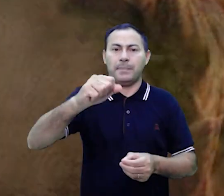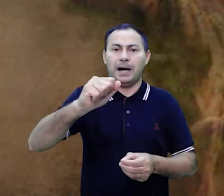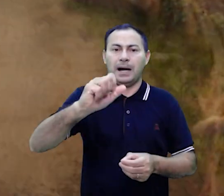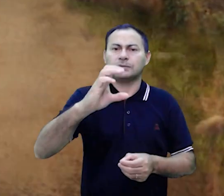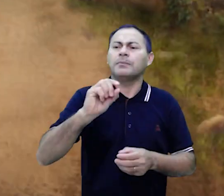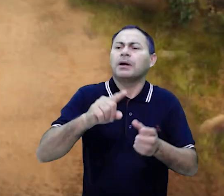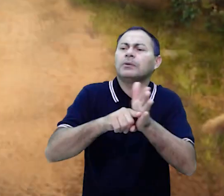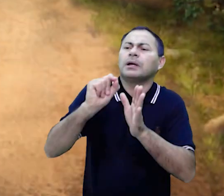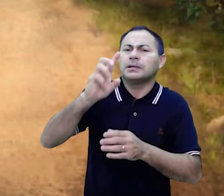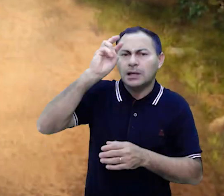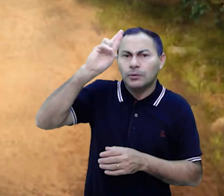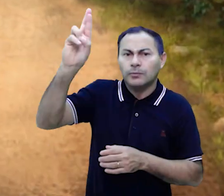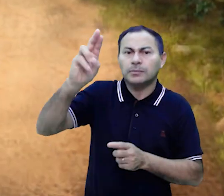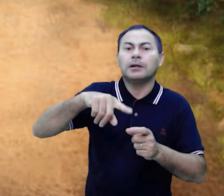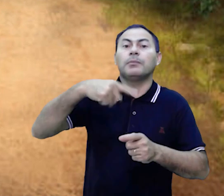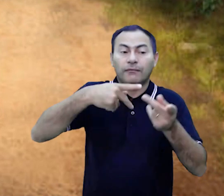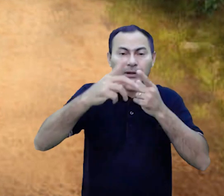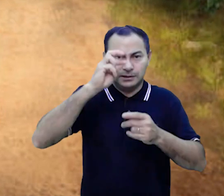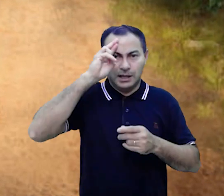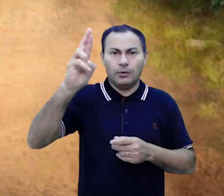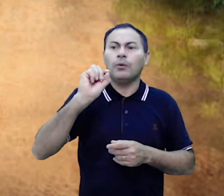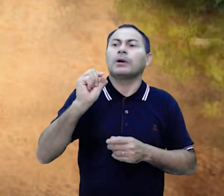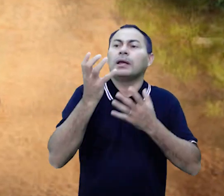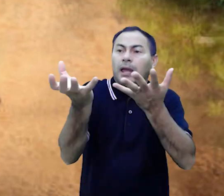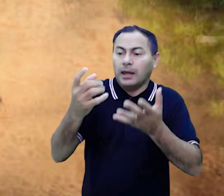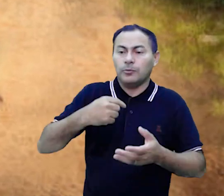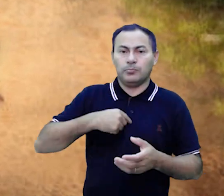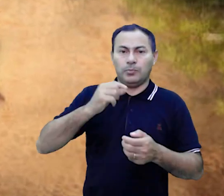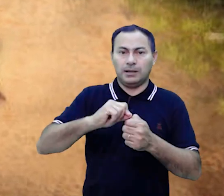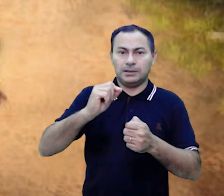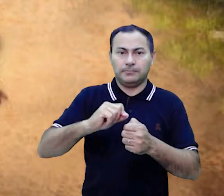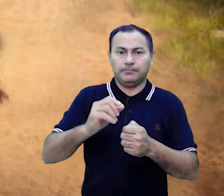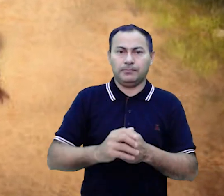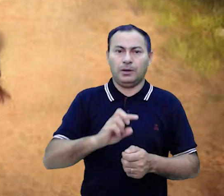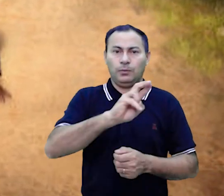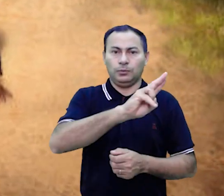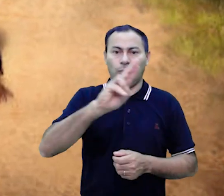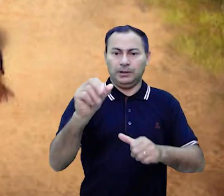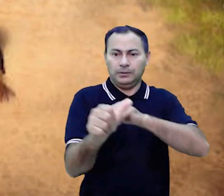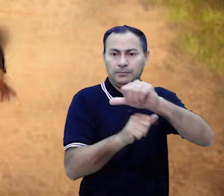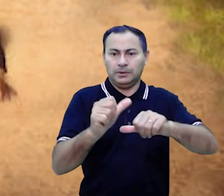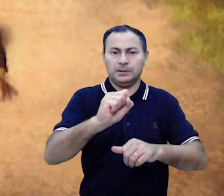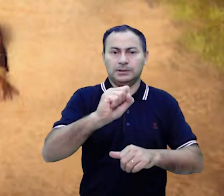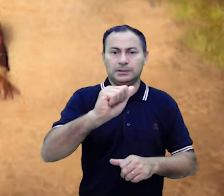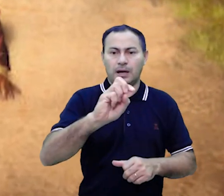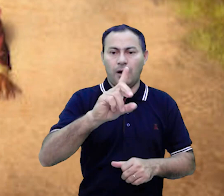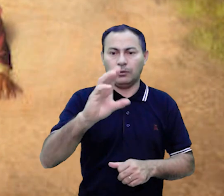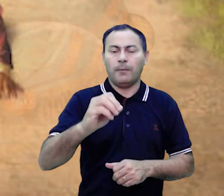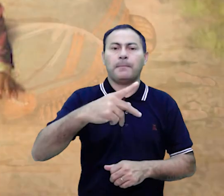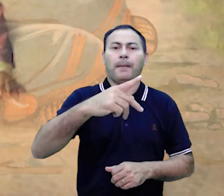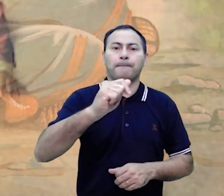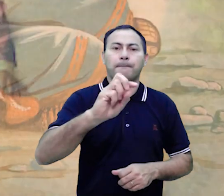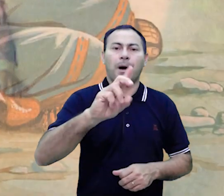perguntou, quem é, Senhor? E depois disse, Senhor, que queres que eu faça? Seu nome foi trocado de